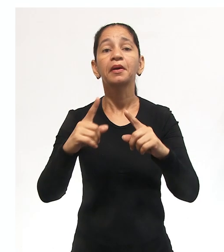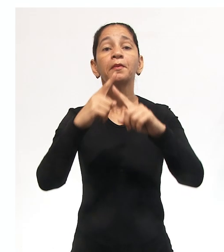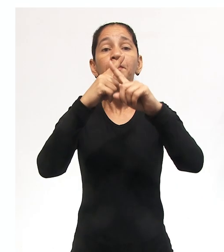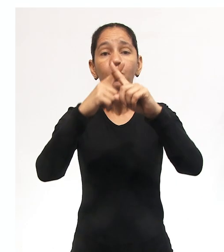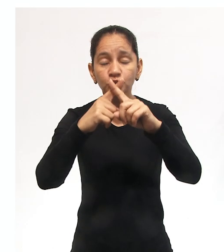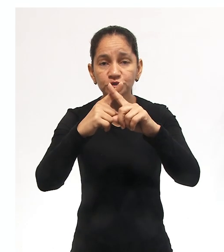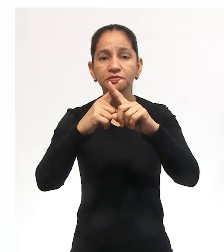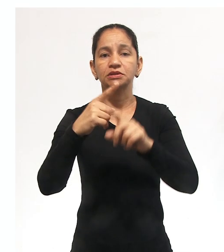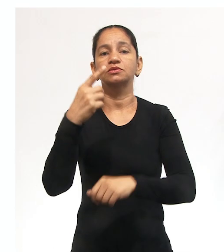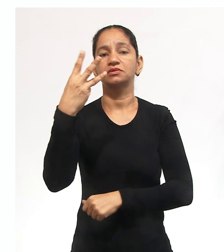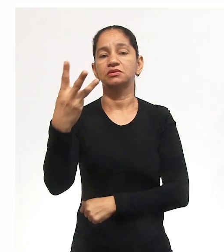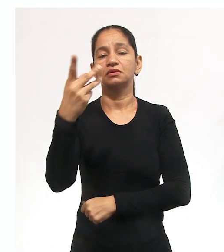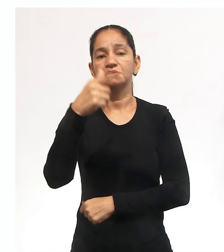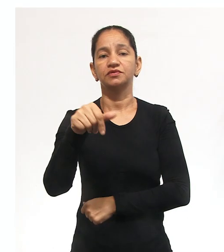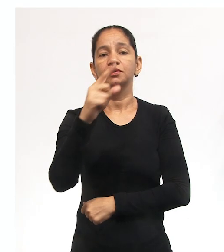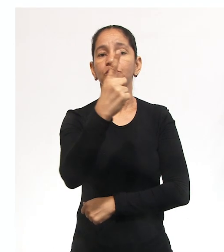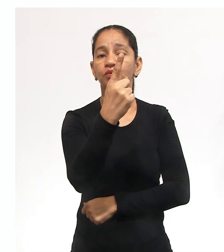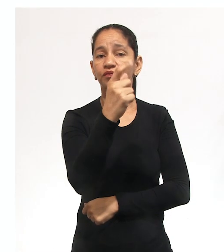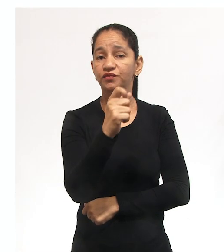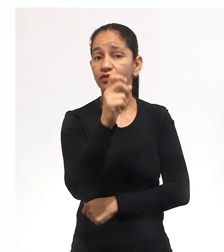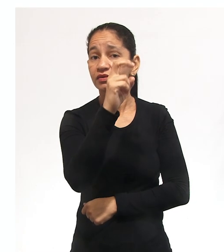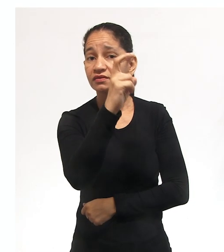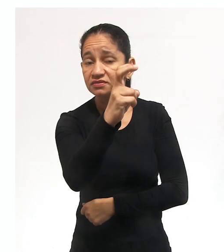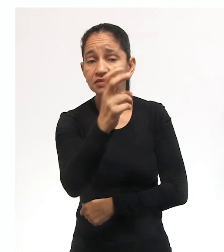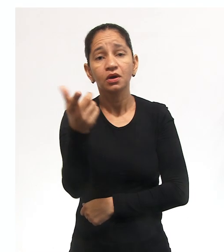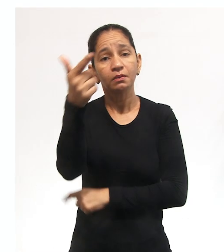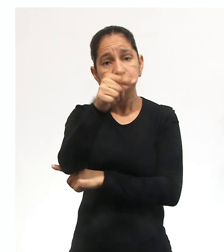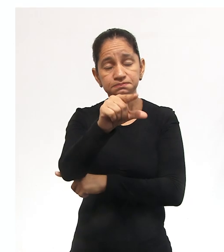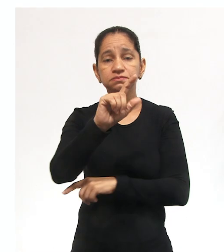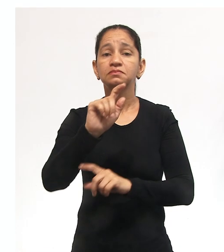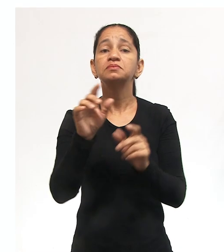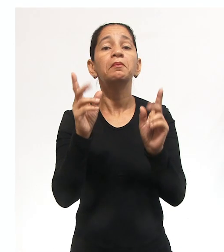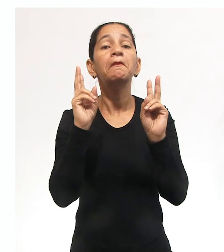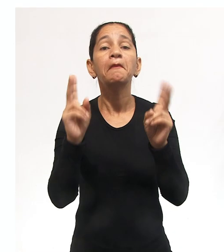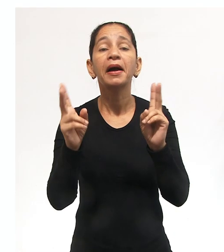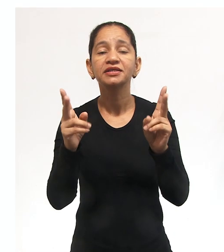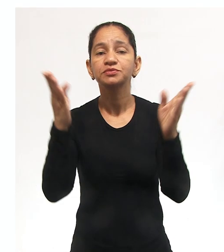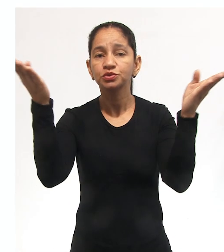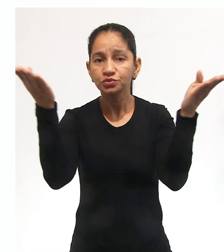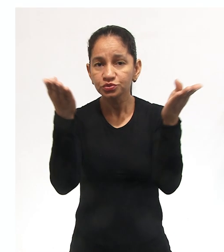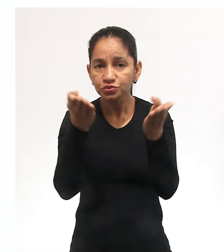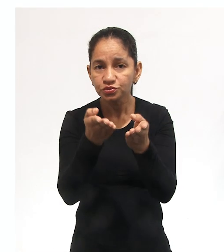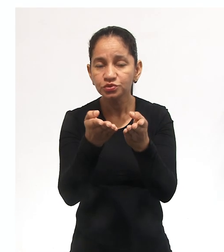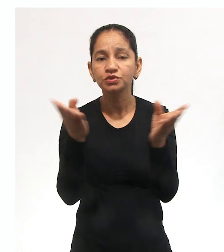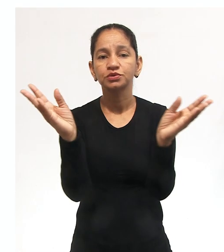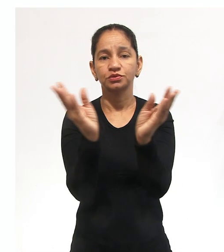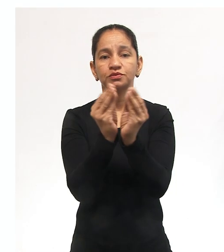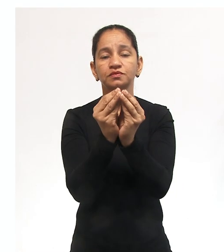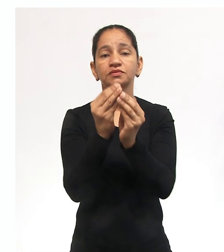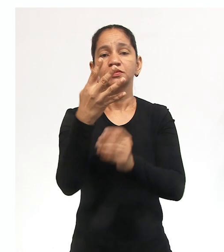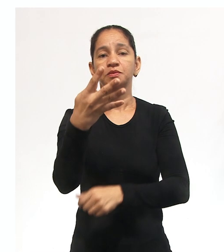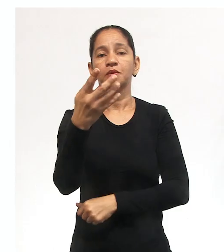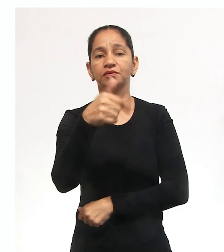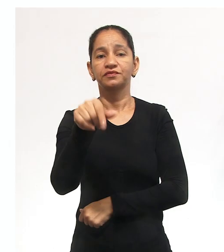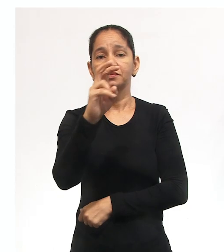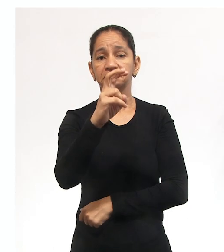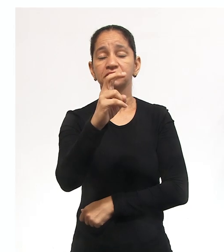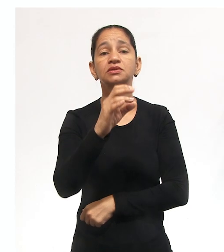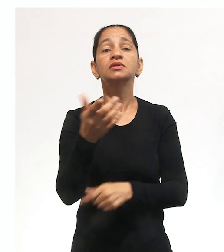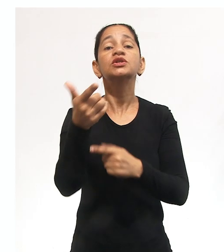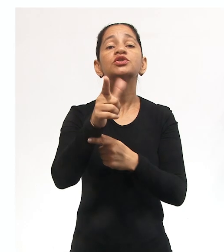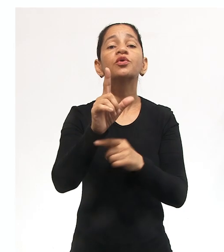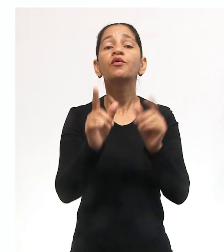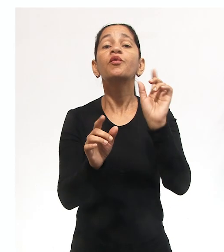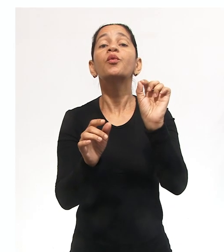3 vezes 1,5 e repito o sinal da porcentagem. 3 vezes 1,5, 4,5 e repito o